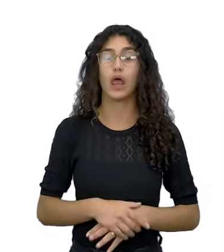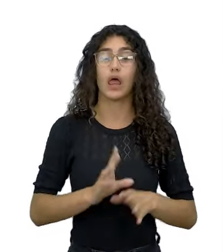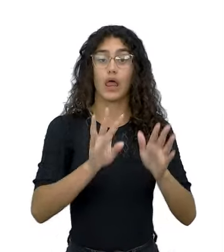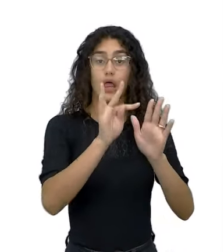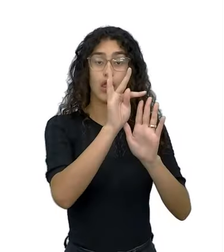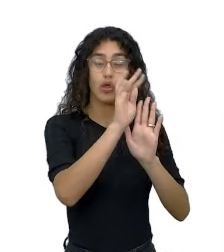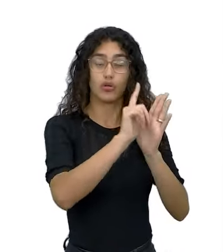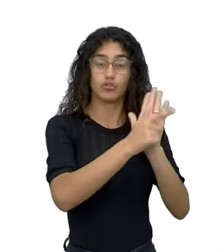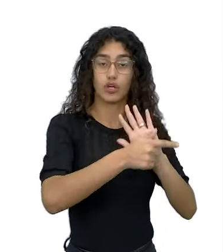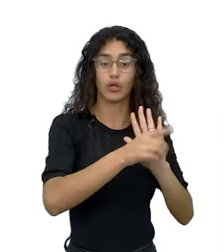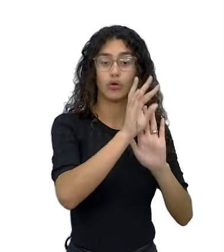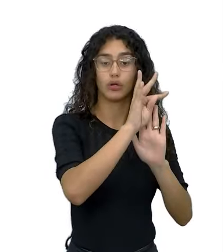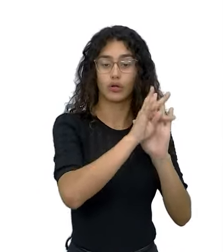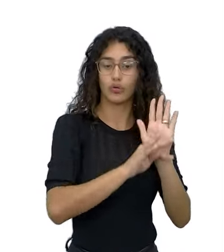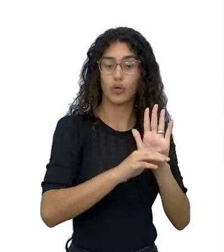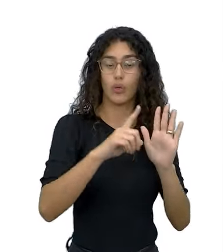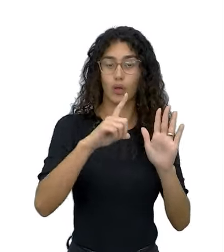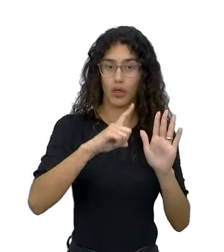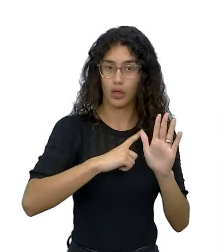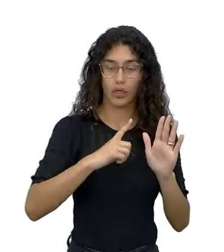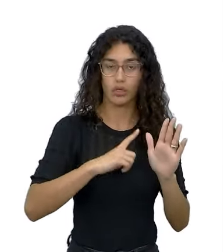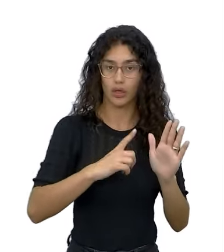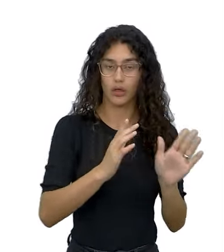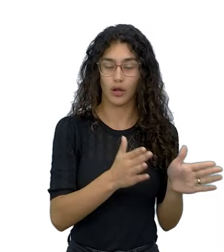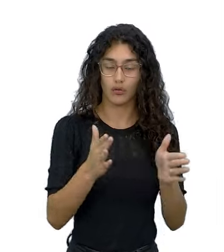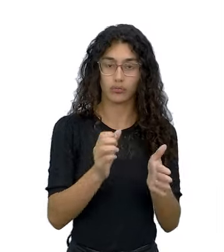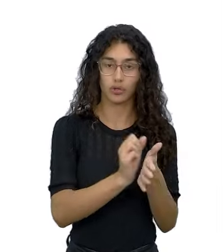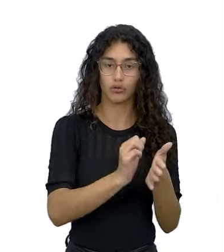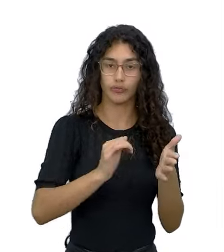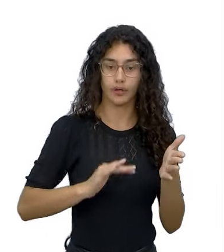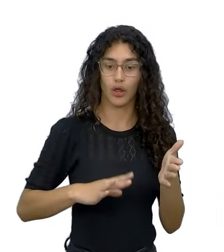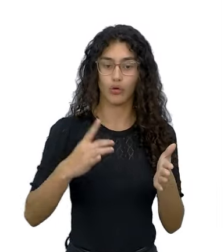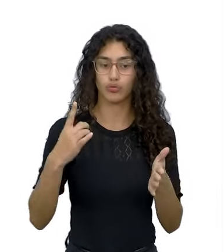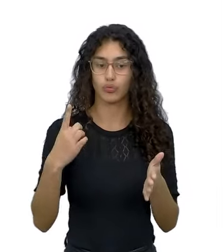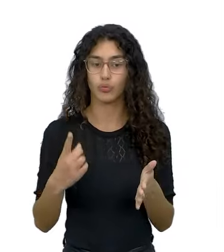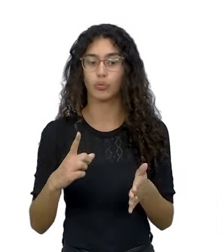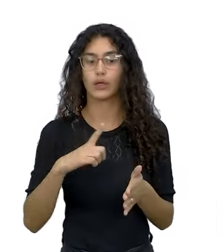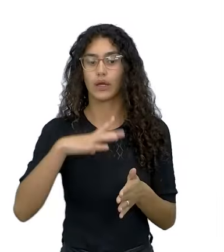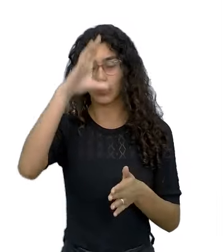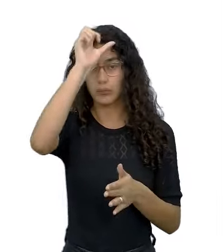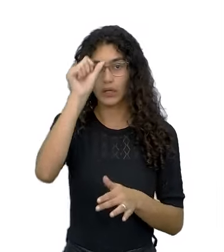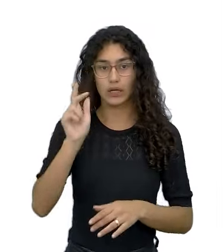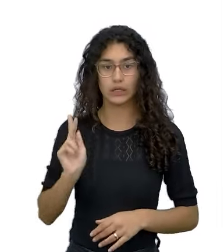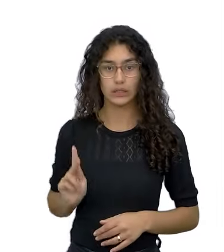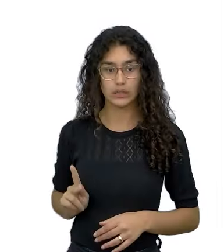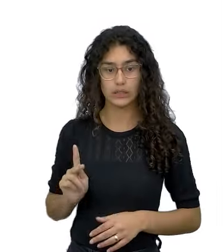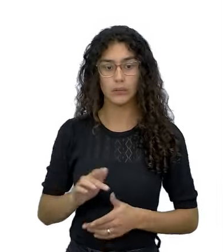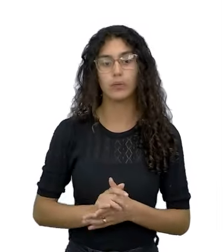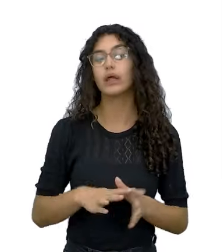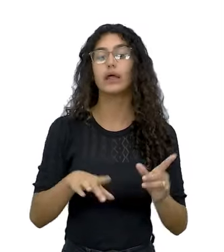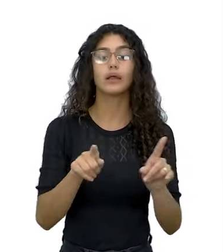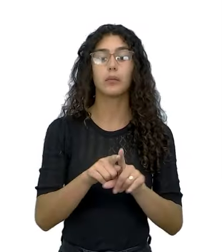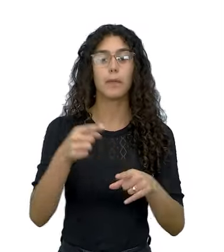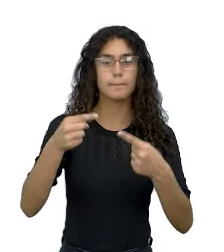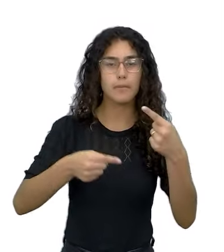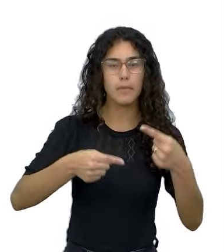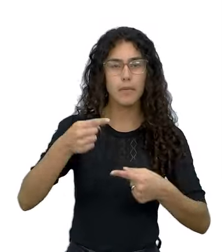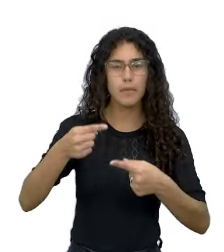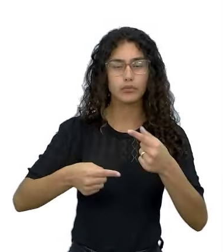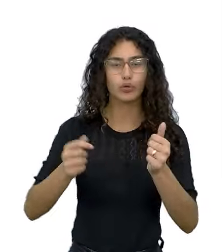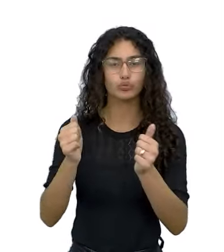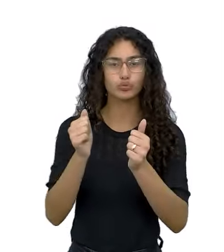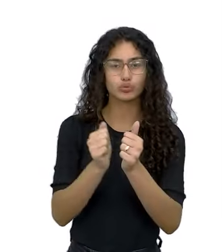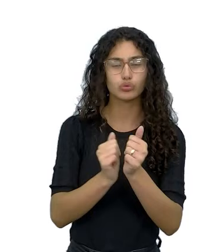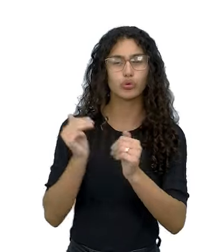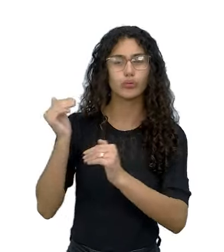que foram trabalhados, desenvolvidos, né, na sequência de atividades 1, aqui no material Aprender Sempre, e discutir aí com os